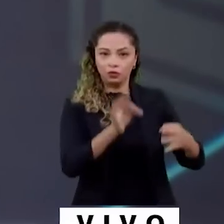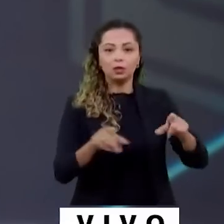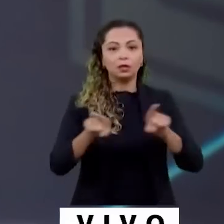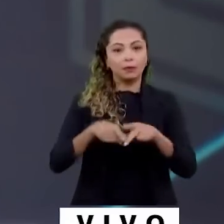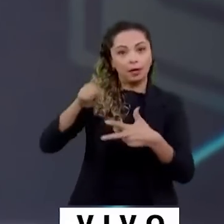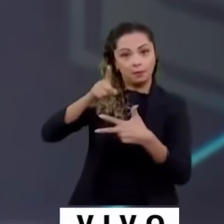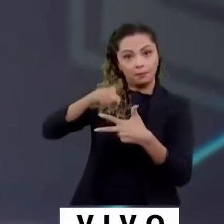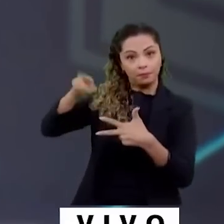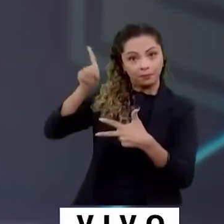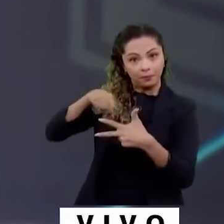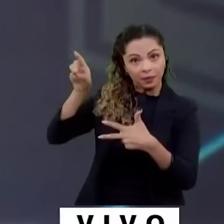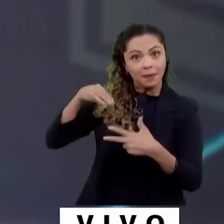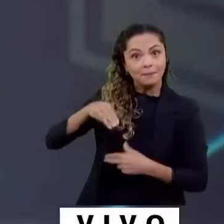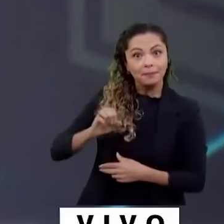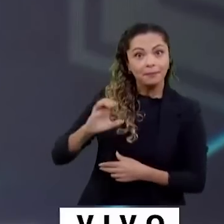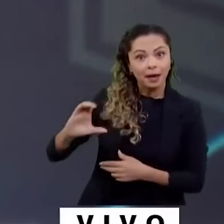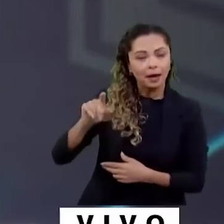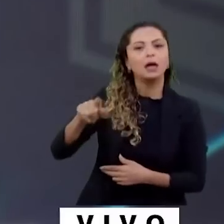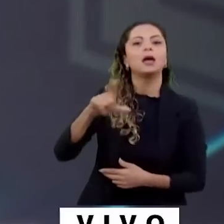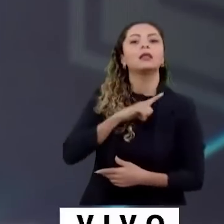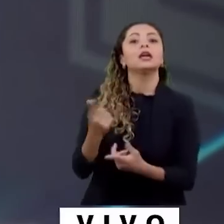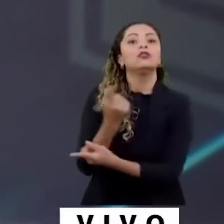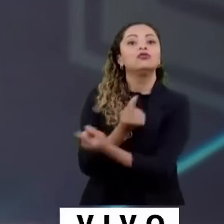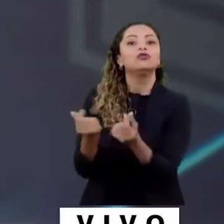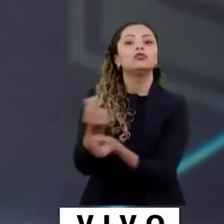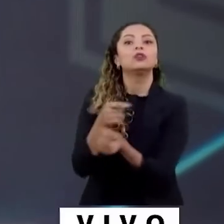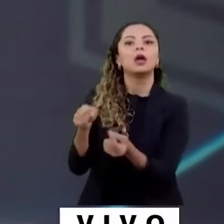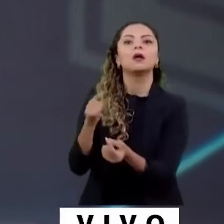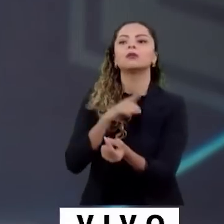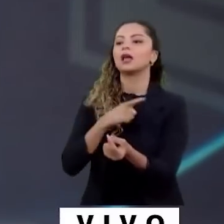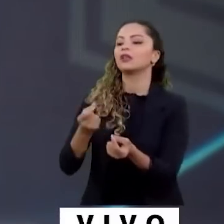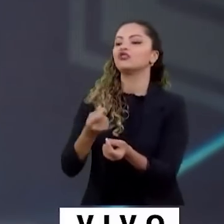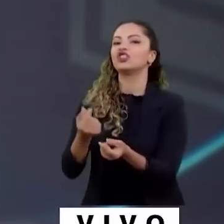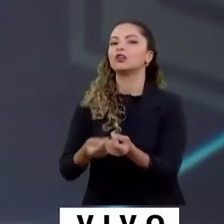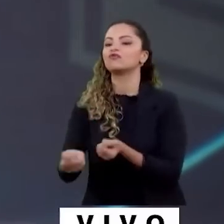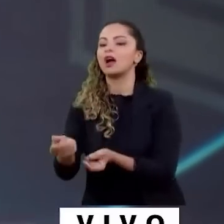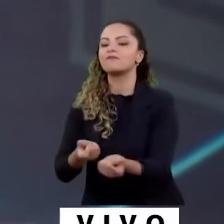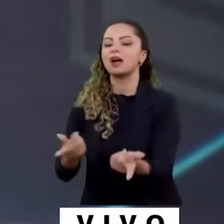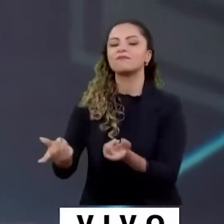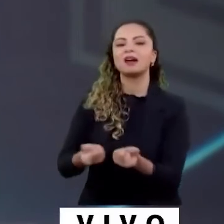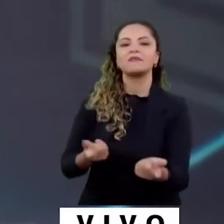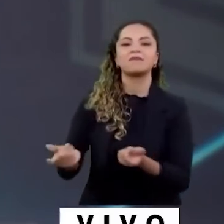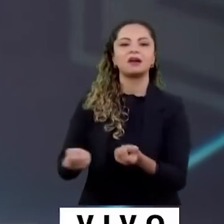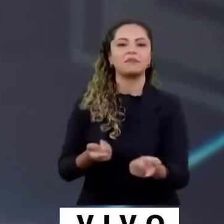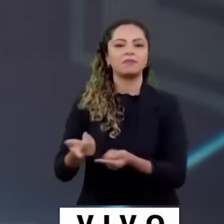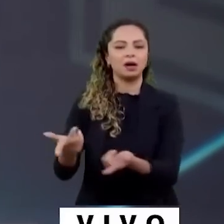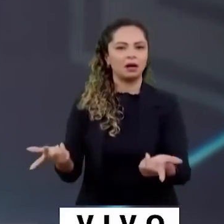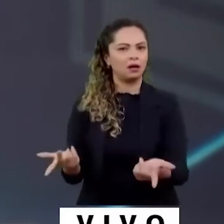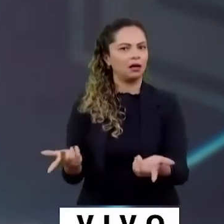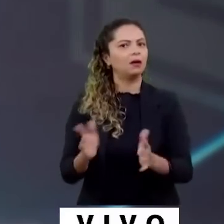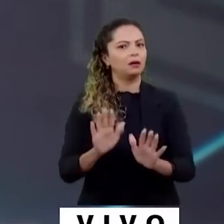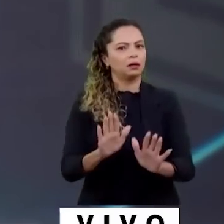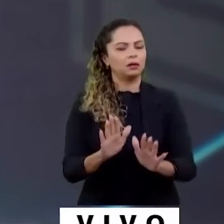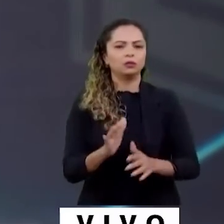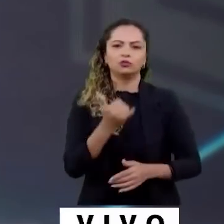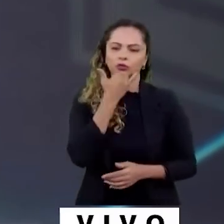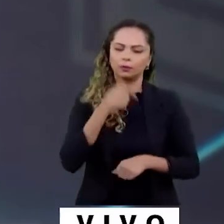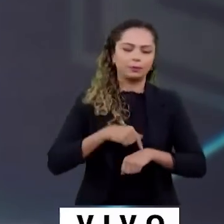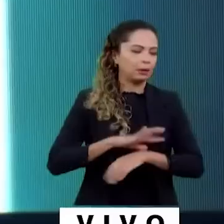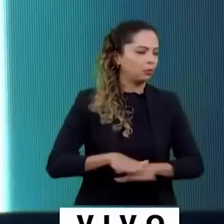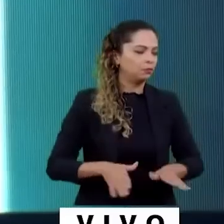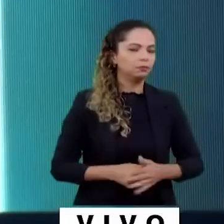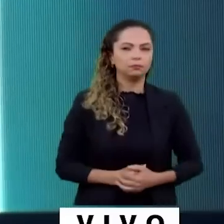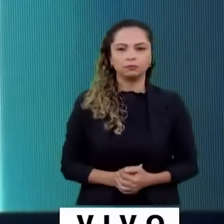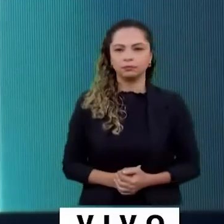dinheiro denúncias de dinheiro em p sendo distribuídos mais do que isso já que nós estamos eu peço desculpa o tempo